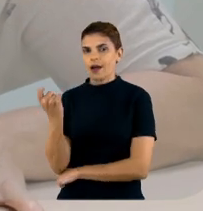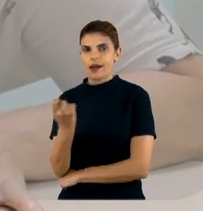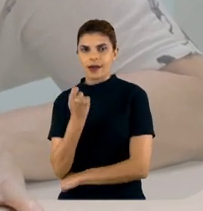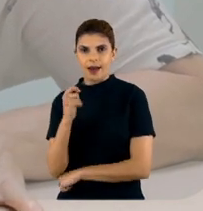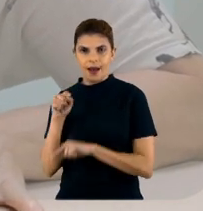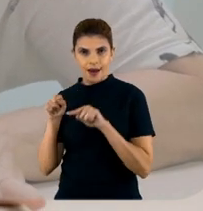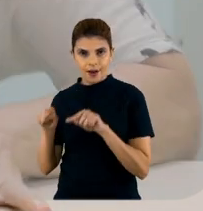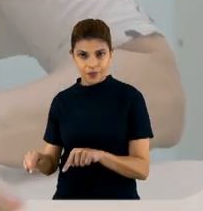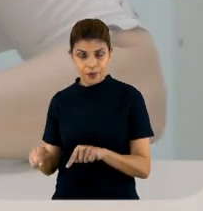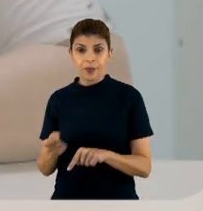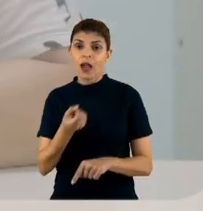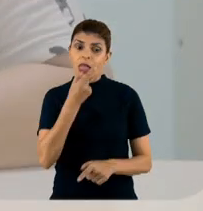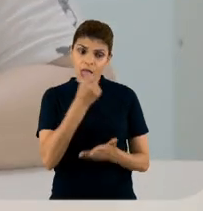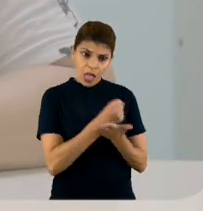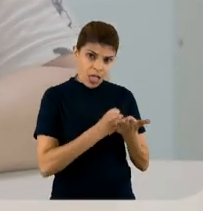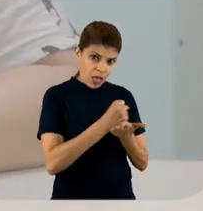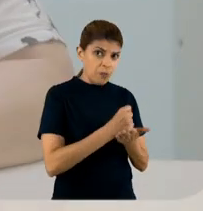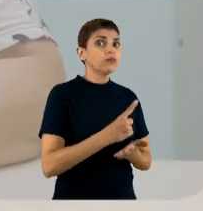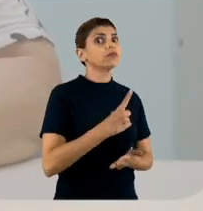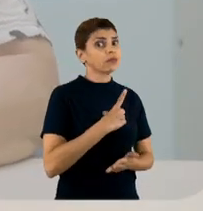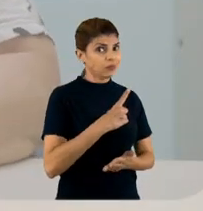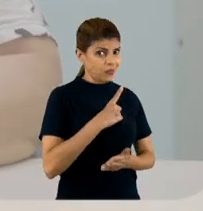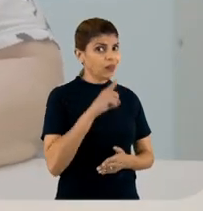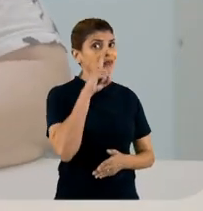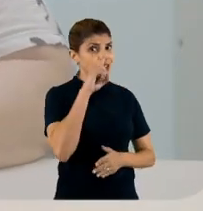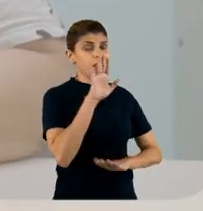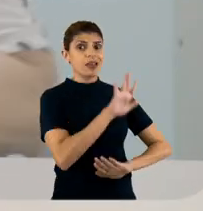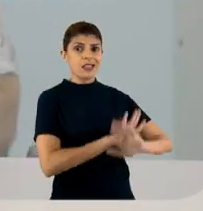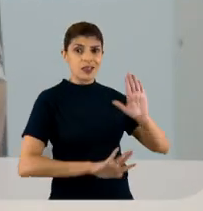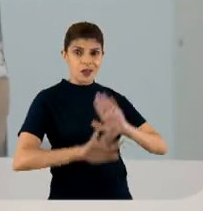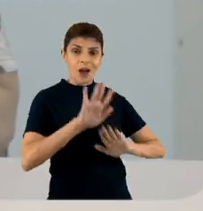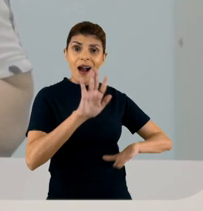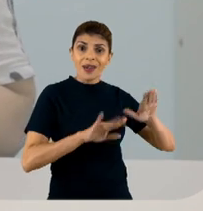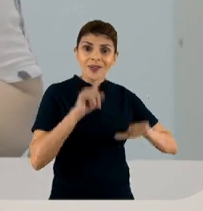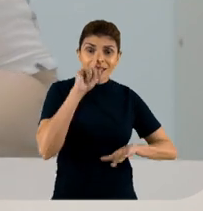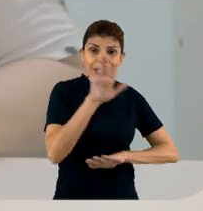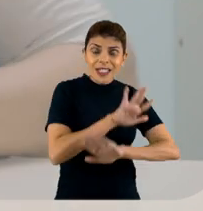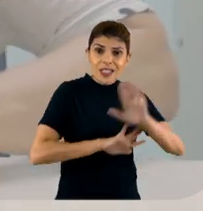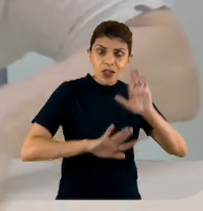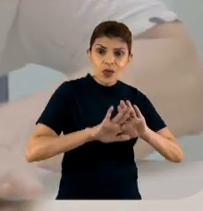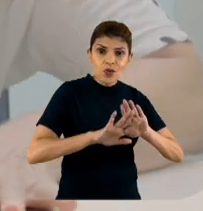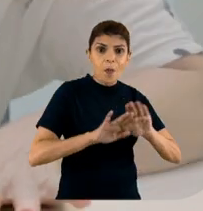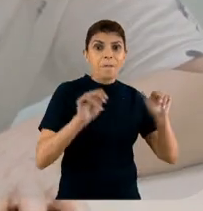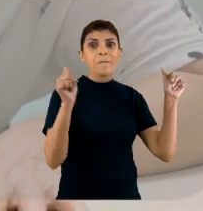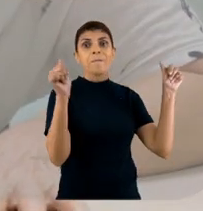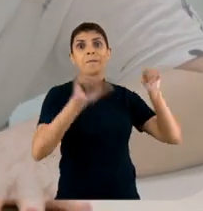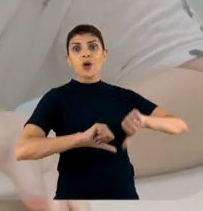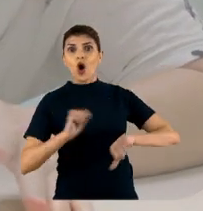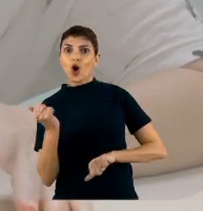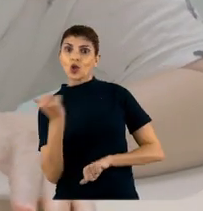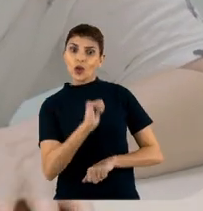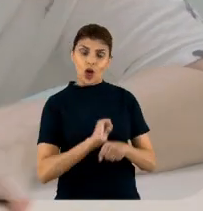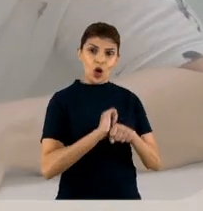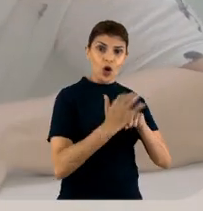graves mas essas drogas também T risco e algumas vezes esse risco é maior do que o próprio covid já que 90% de